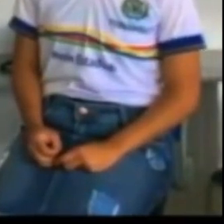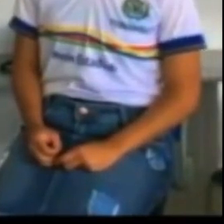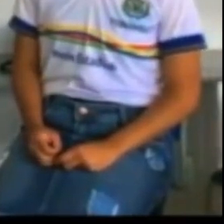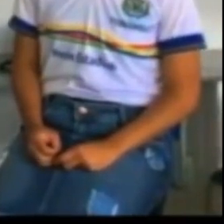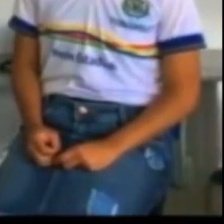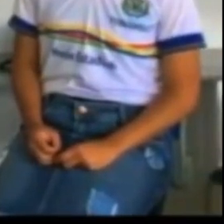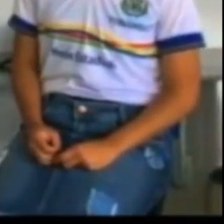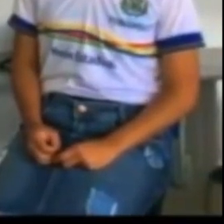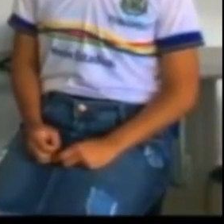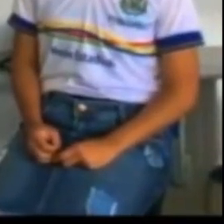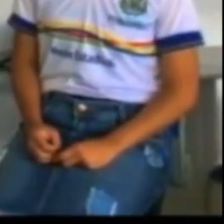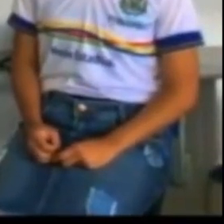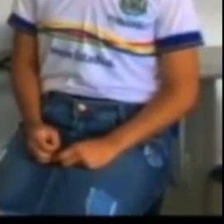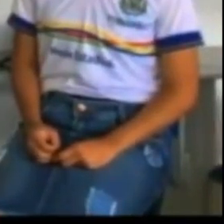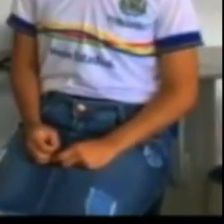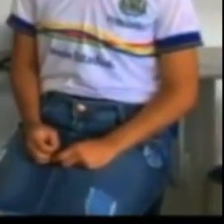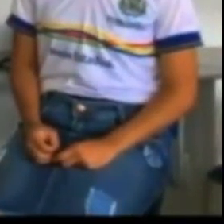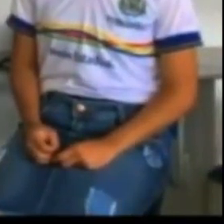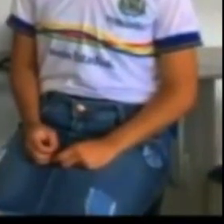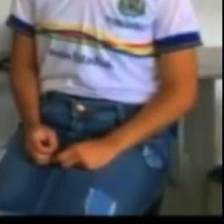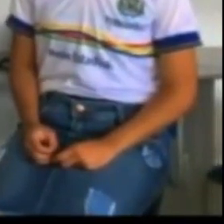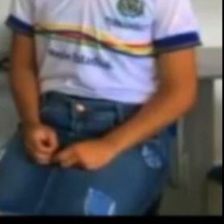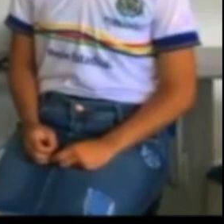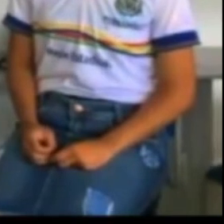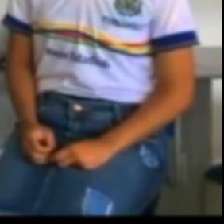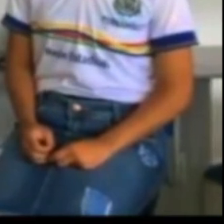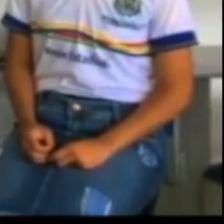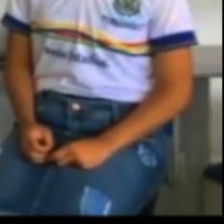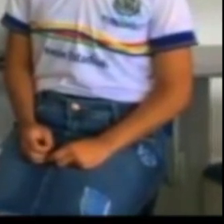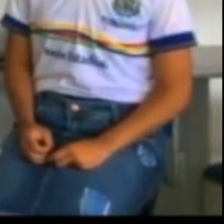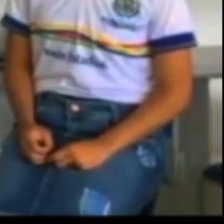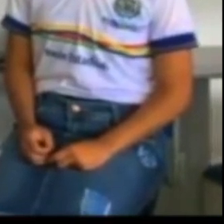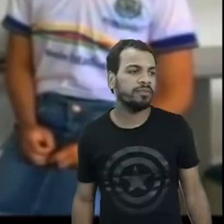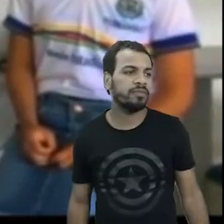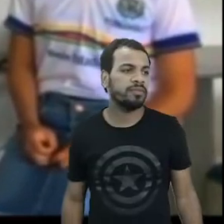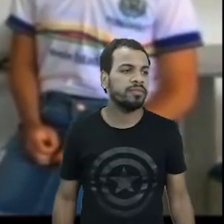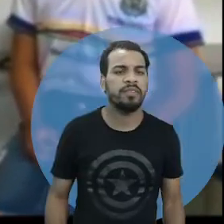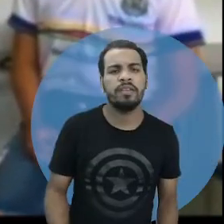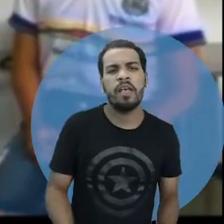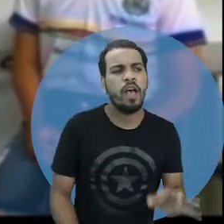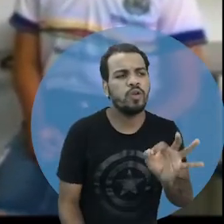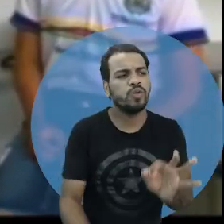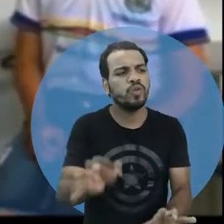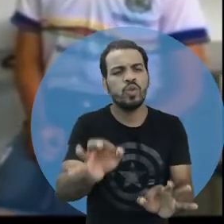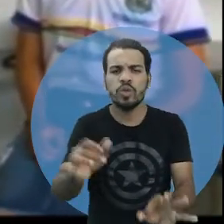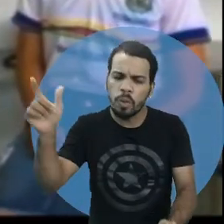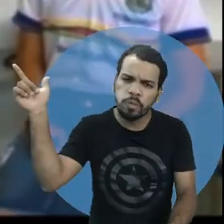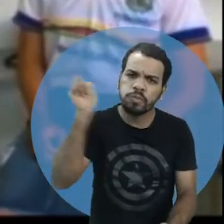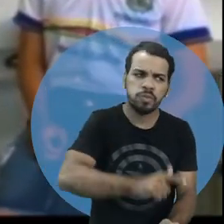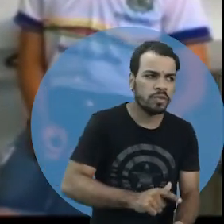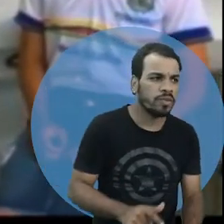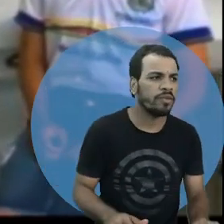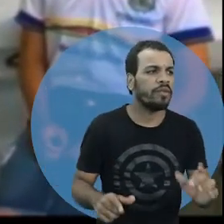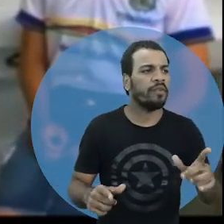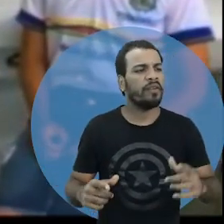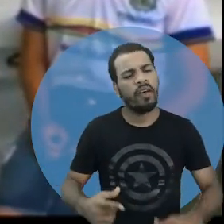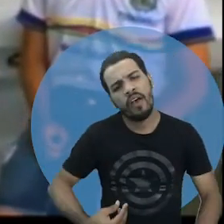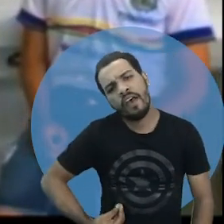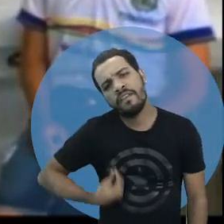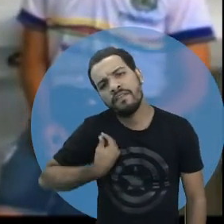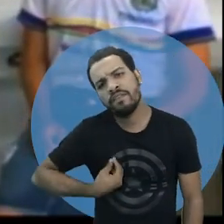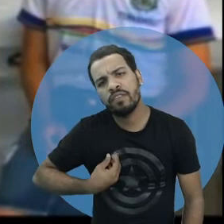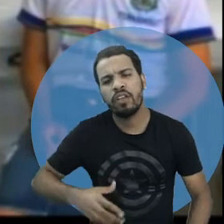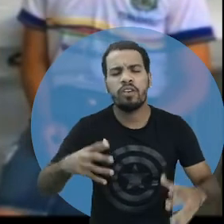feita, um olhar e uma mãe que perderam seu filho. Que a justiça seja feita, por uma vida que